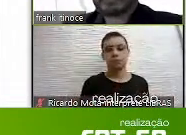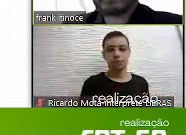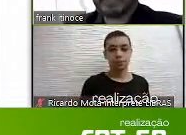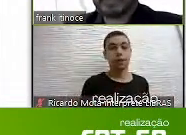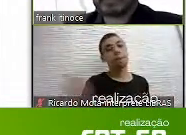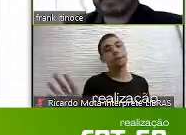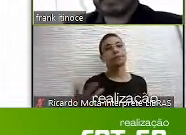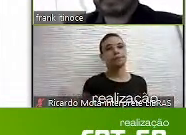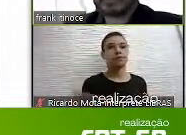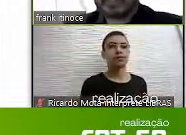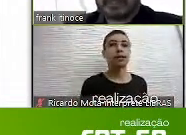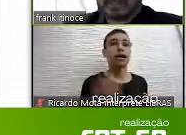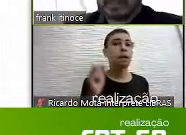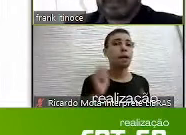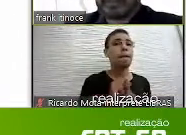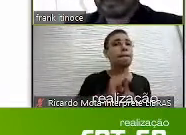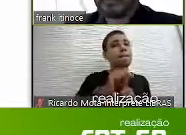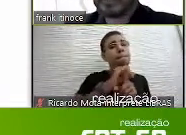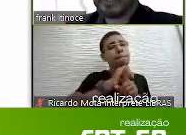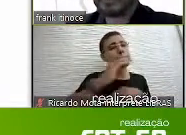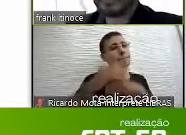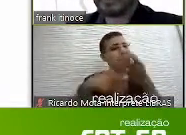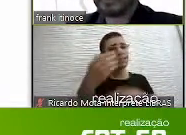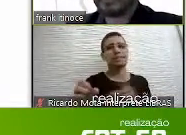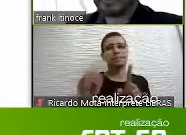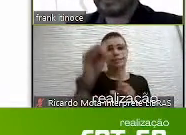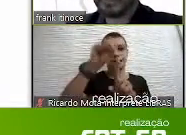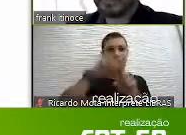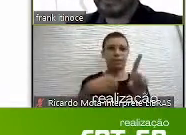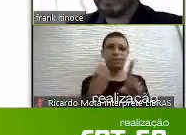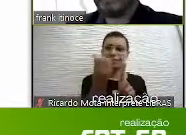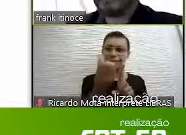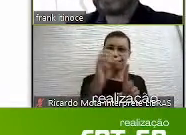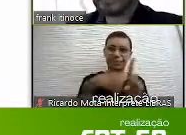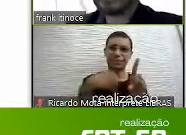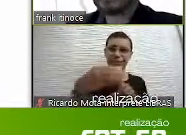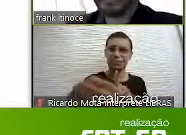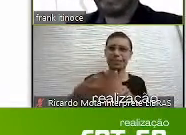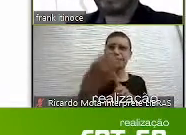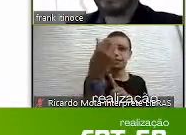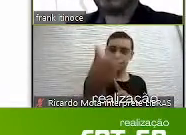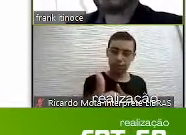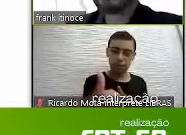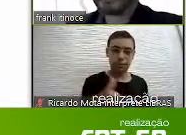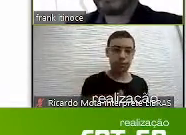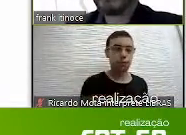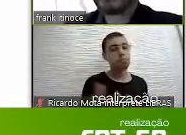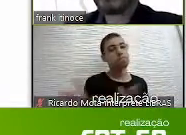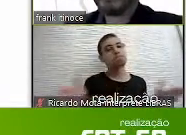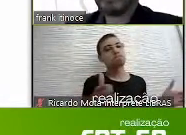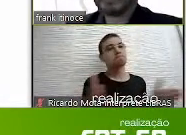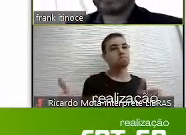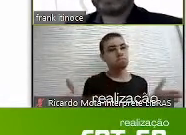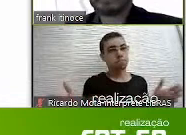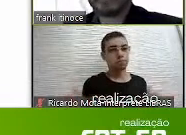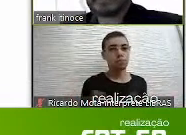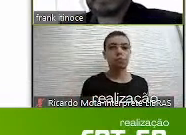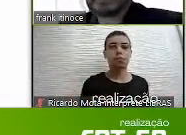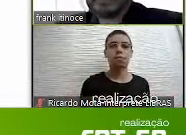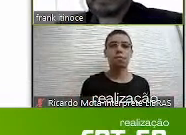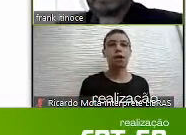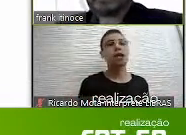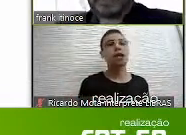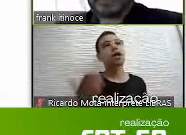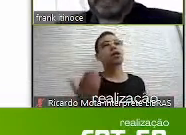Passados 6 meses, já vou direto no ponto aqui, né? Passado um tempo, normalmente são 6